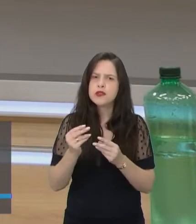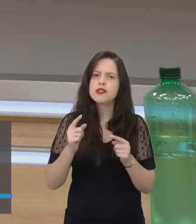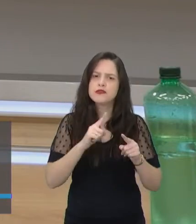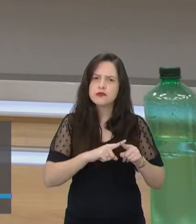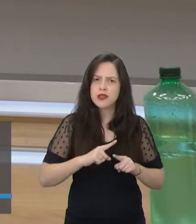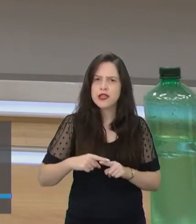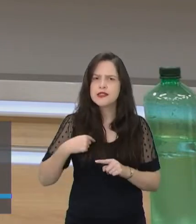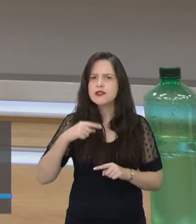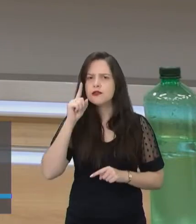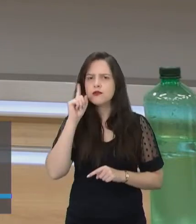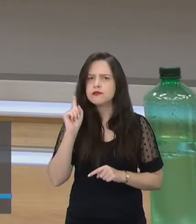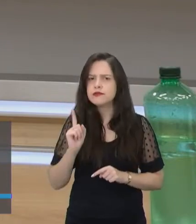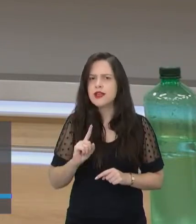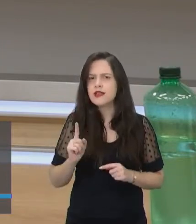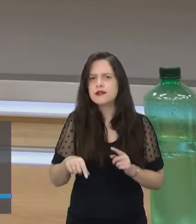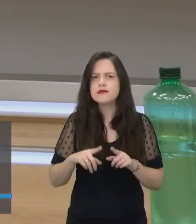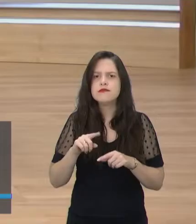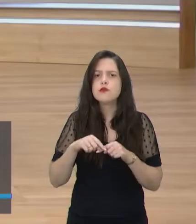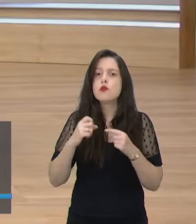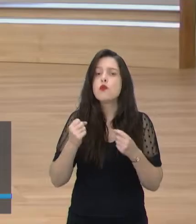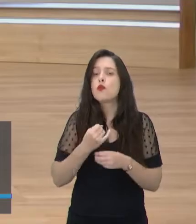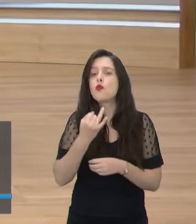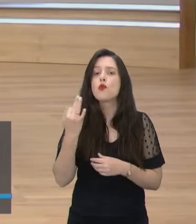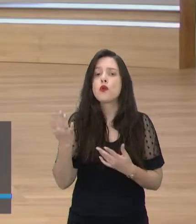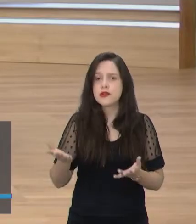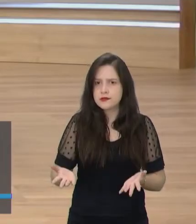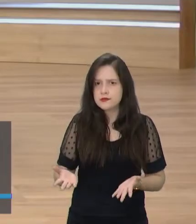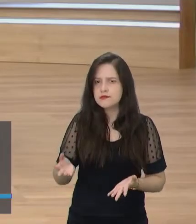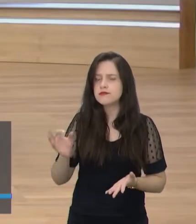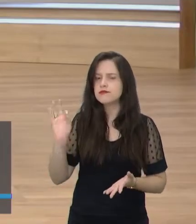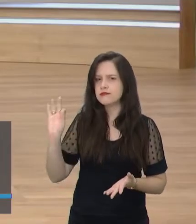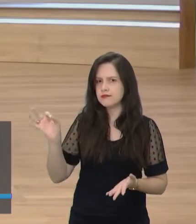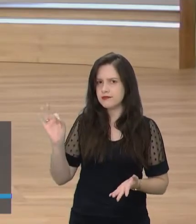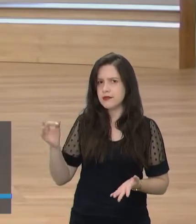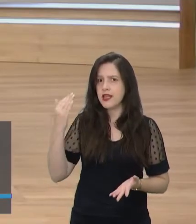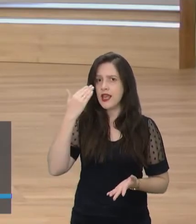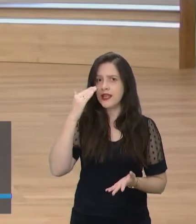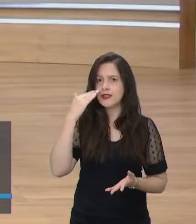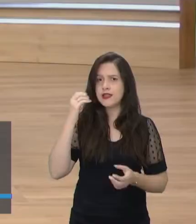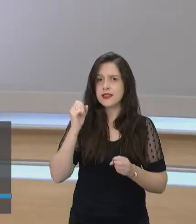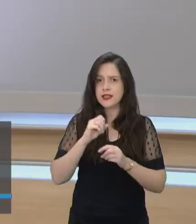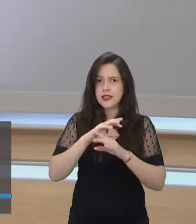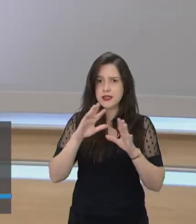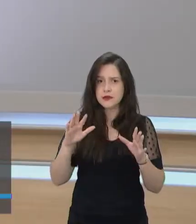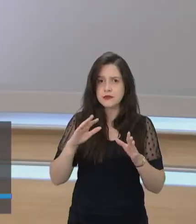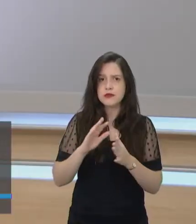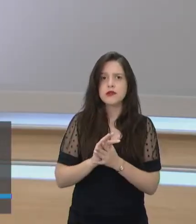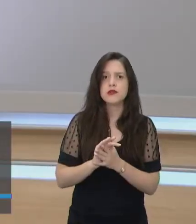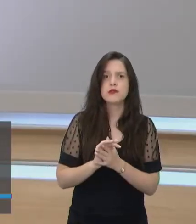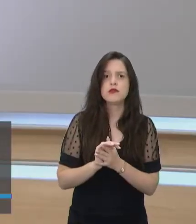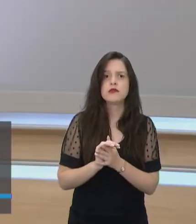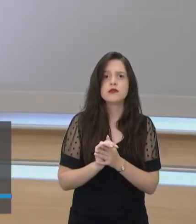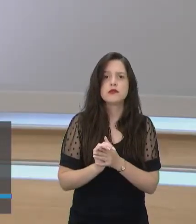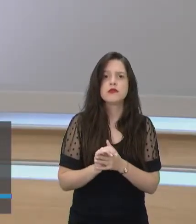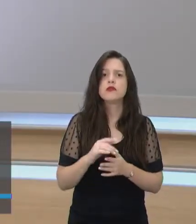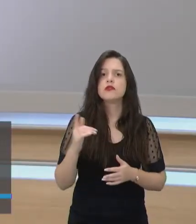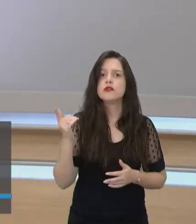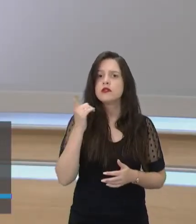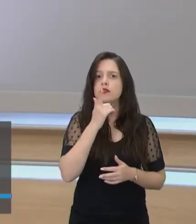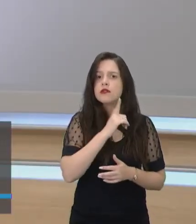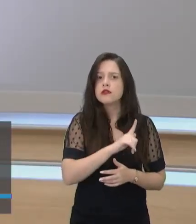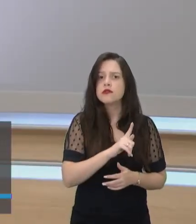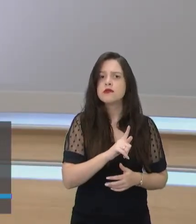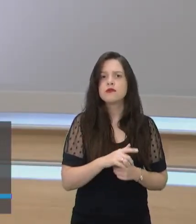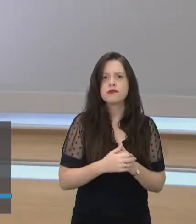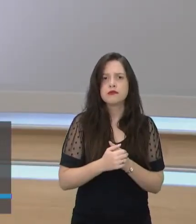gente não tem muito e agora a gente começa a ter, né? Exato. Né? E a gente entender que justamente, da mesma maneira que acontece na vida, a